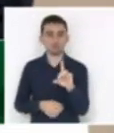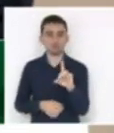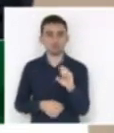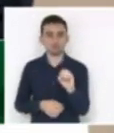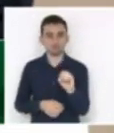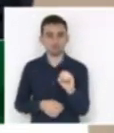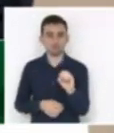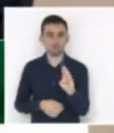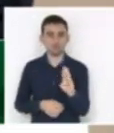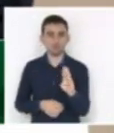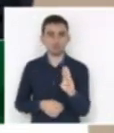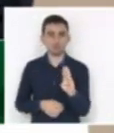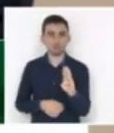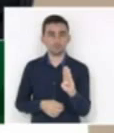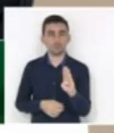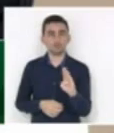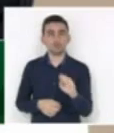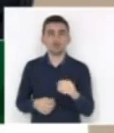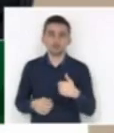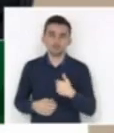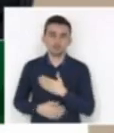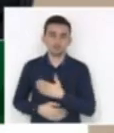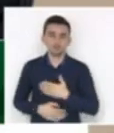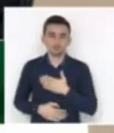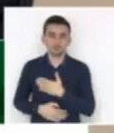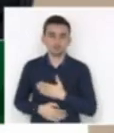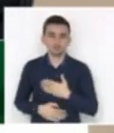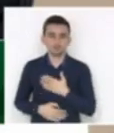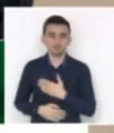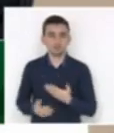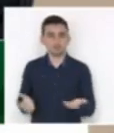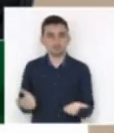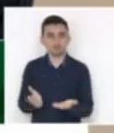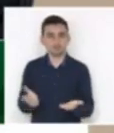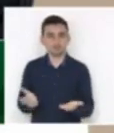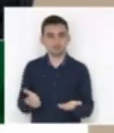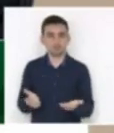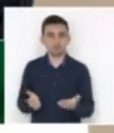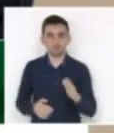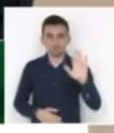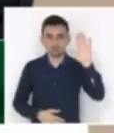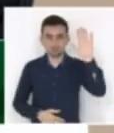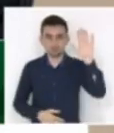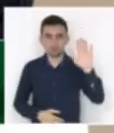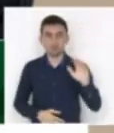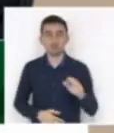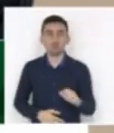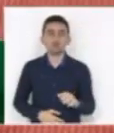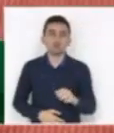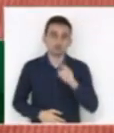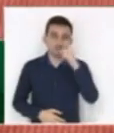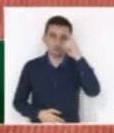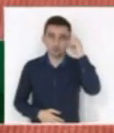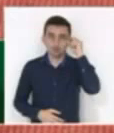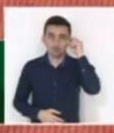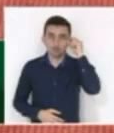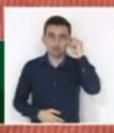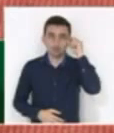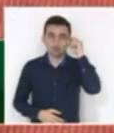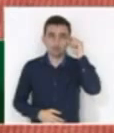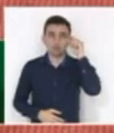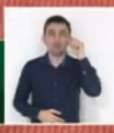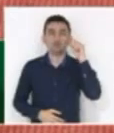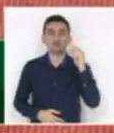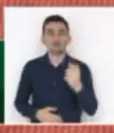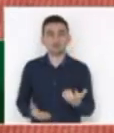Gostaria muito de dar pela ordem ao deputado... Senhora presidente... Serafim Venzon. Deputada Ana Paula, eu